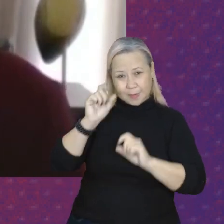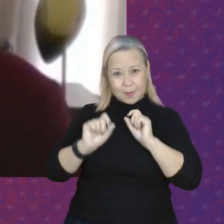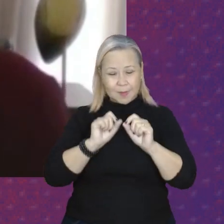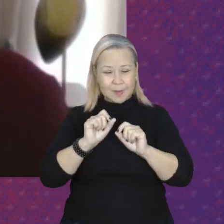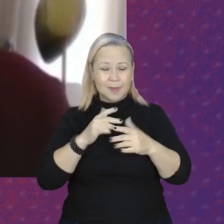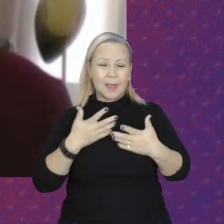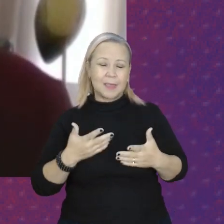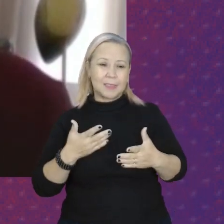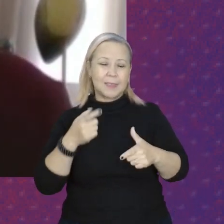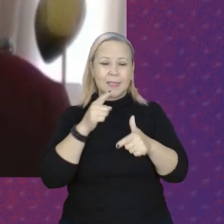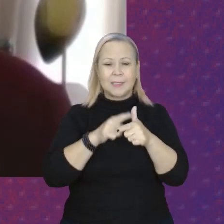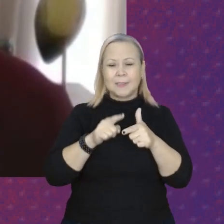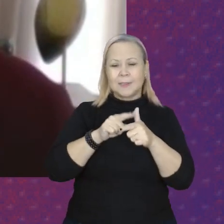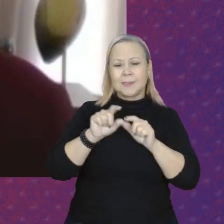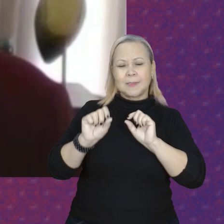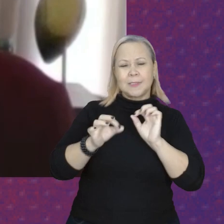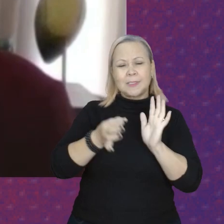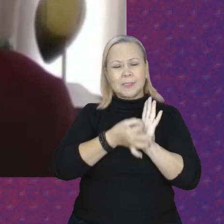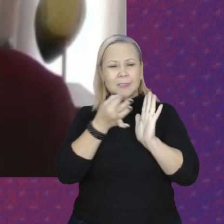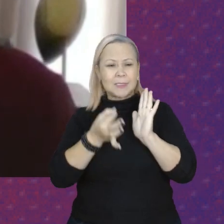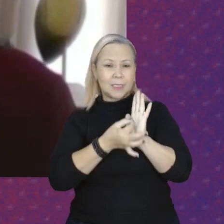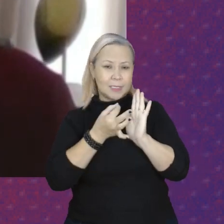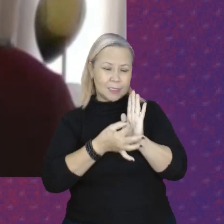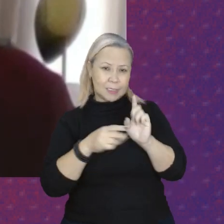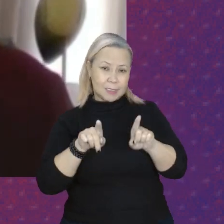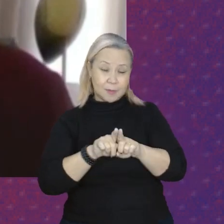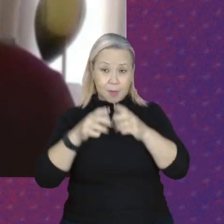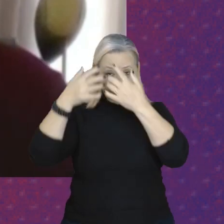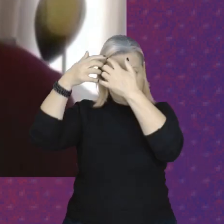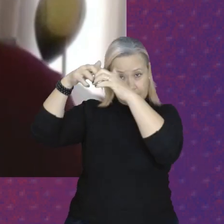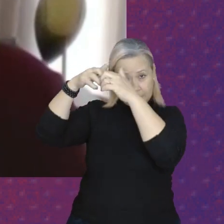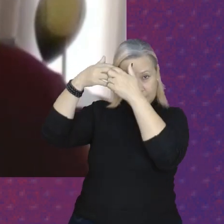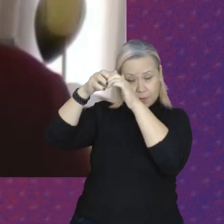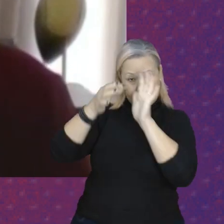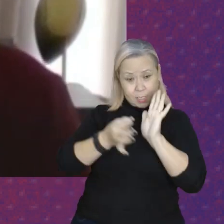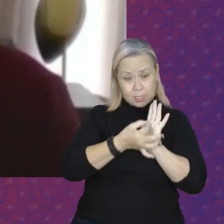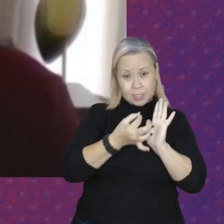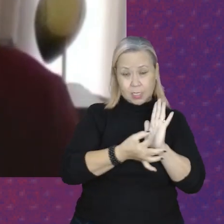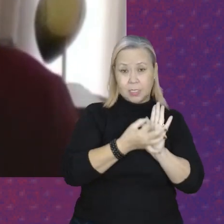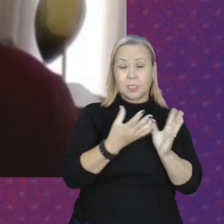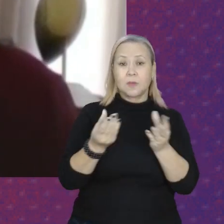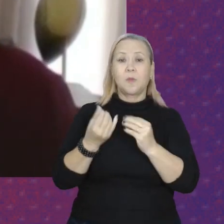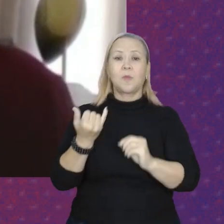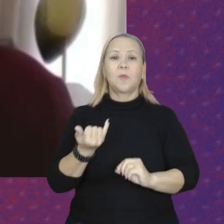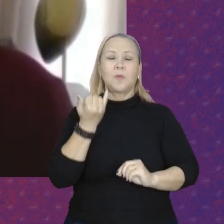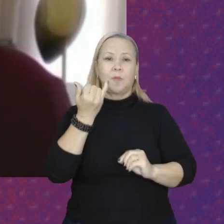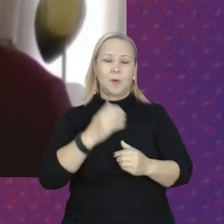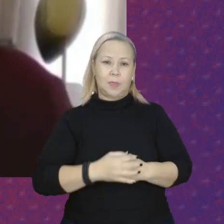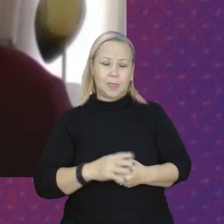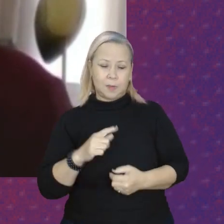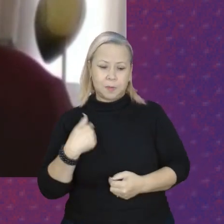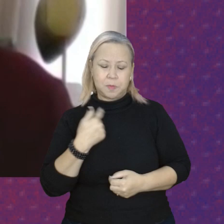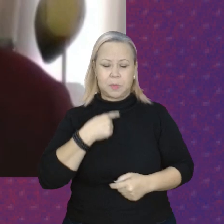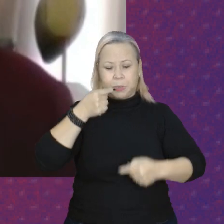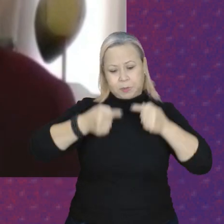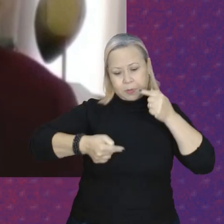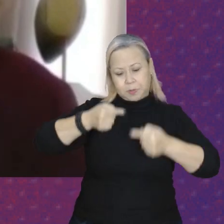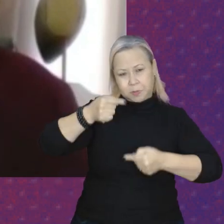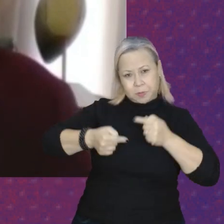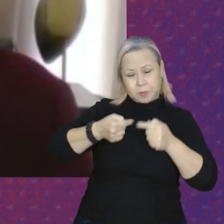que a gente critica, e essa consciência crítica, ela é muito importante para a gente discutir